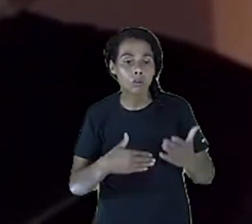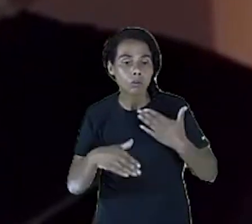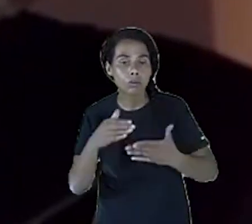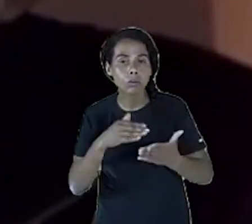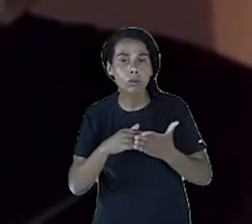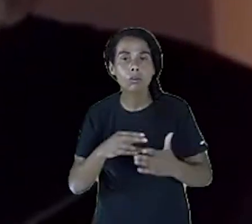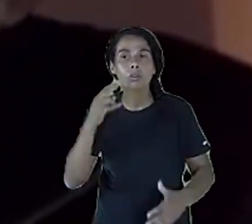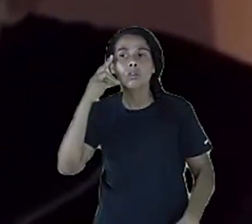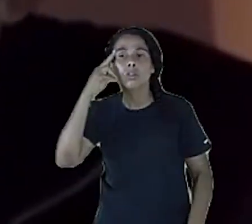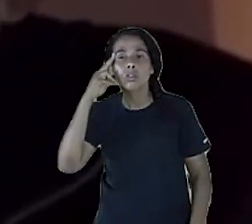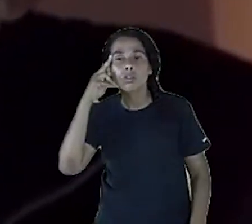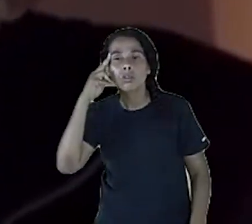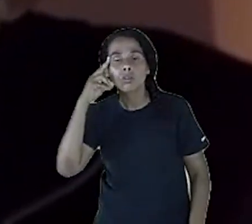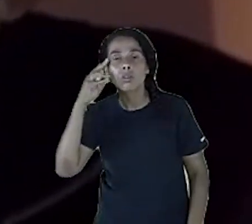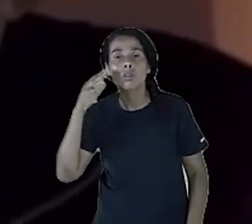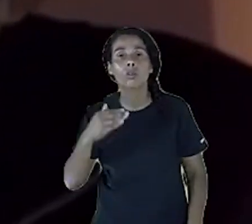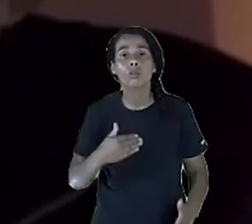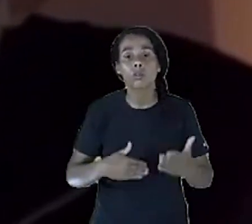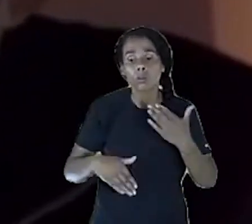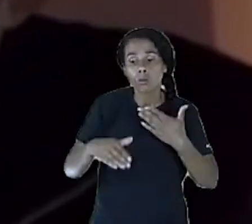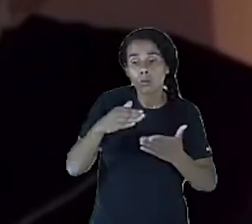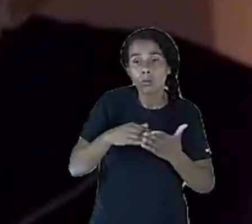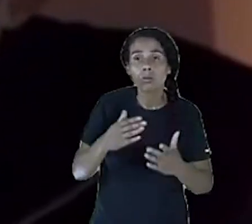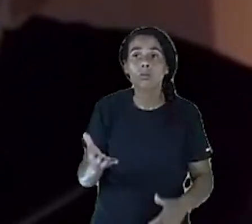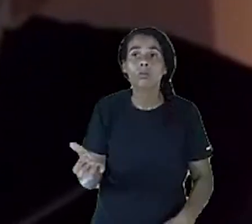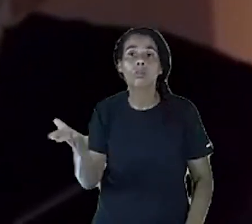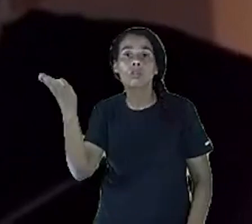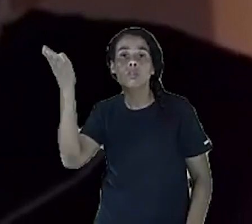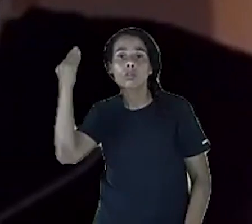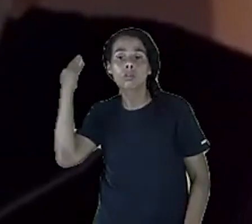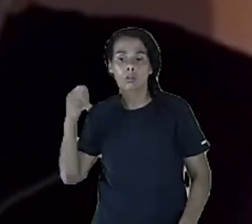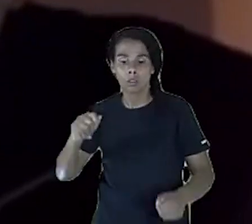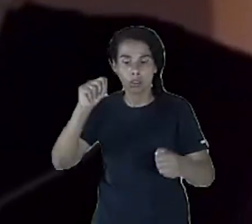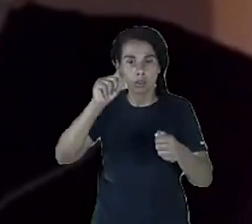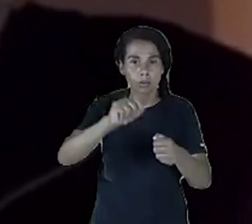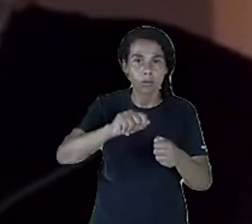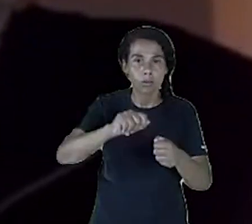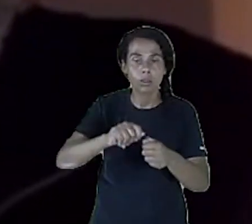que já fizemos, tudo que acumulamos, tudo que já...